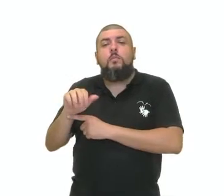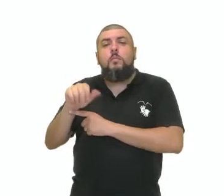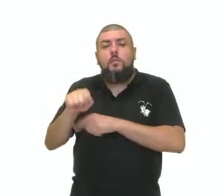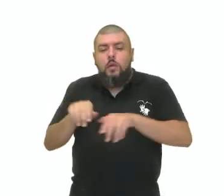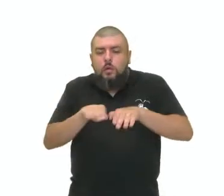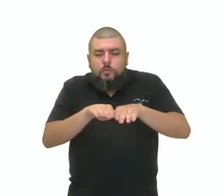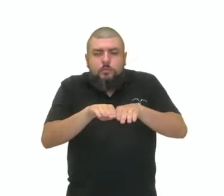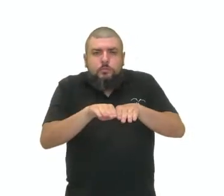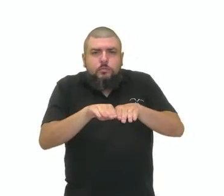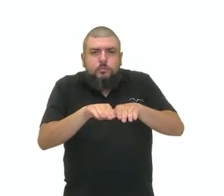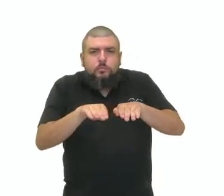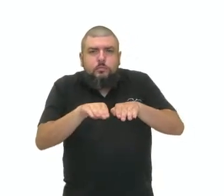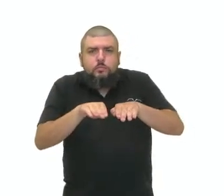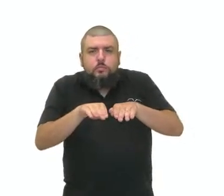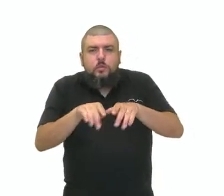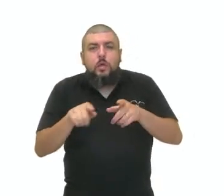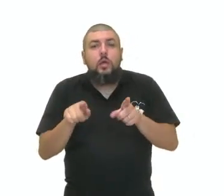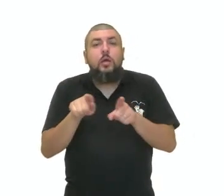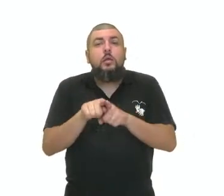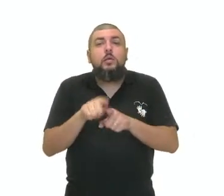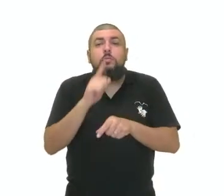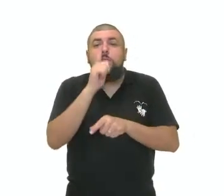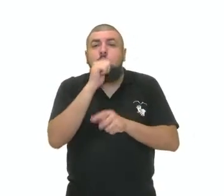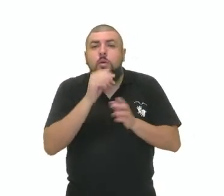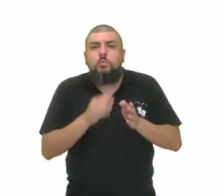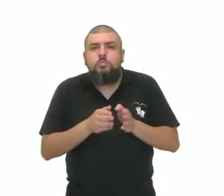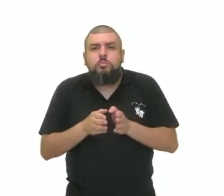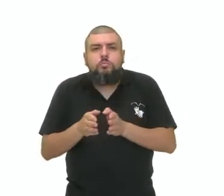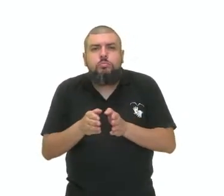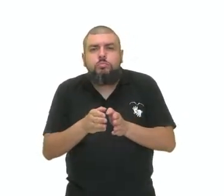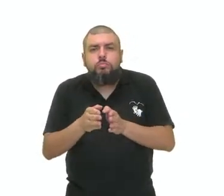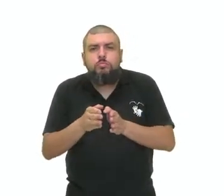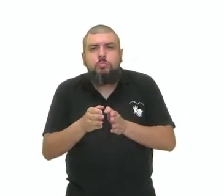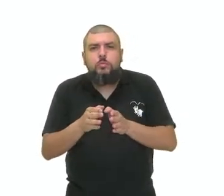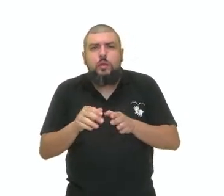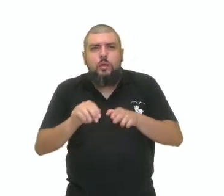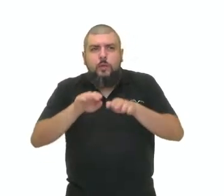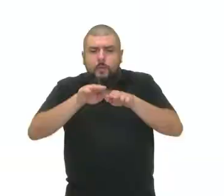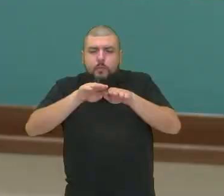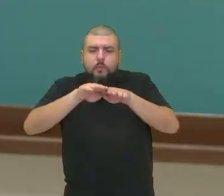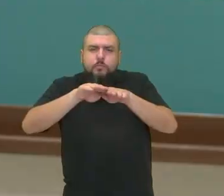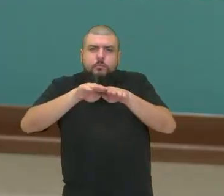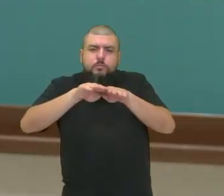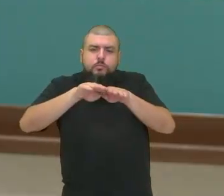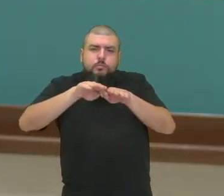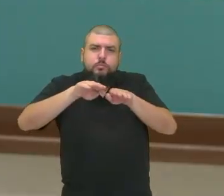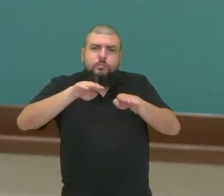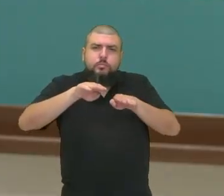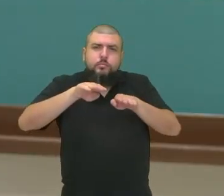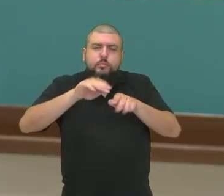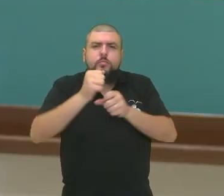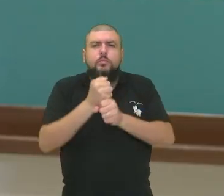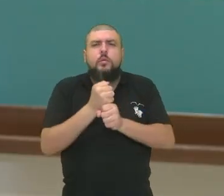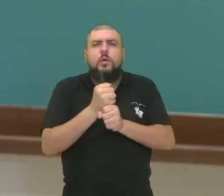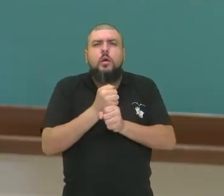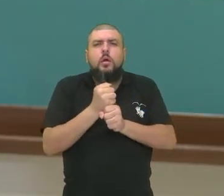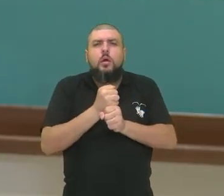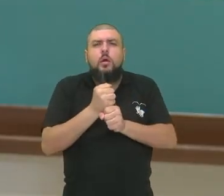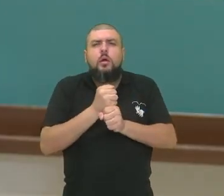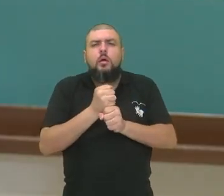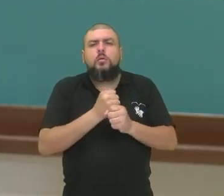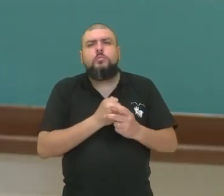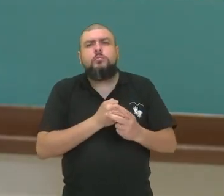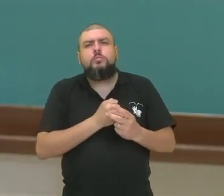de formação de lagos nessa região, porque essa parte da África está sendo tirada, arrancada, com o passar do tempo, do resto da